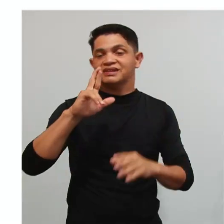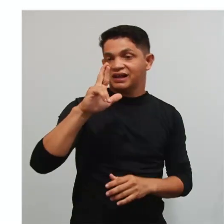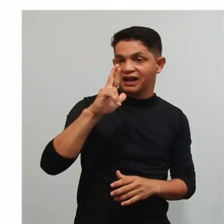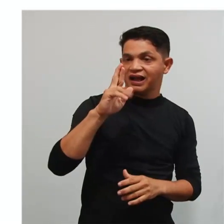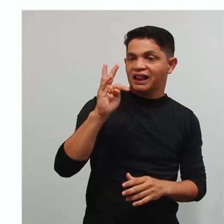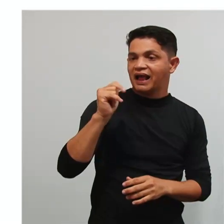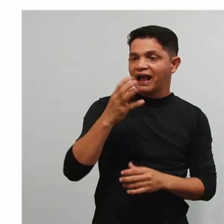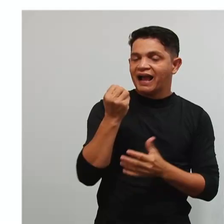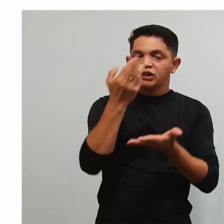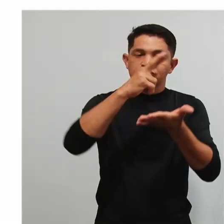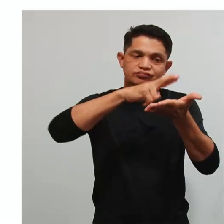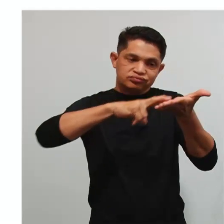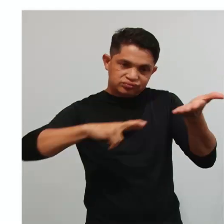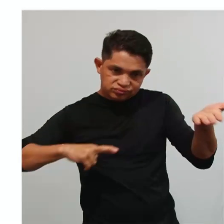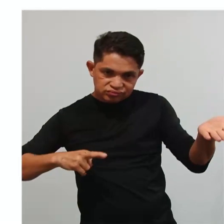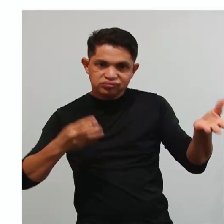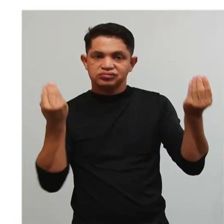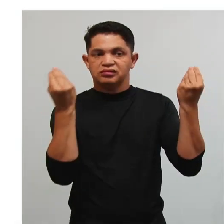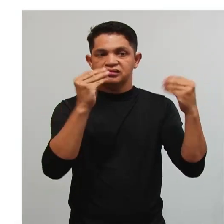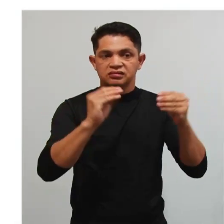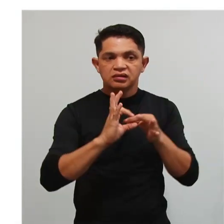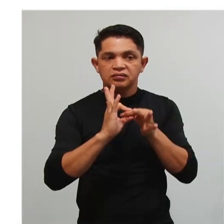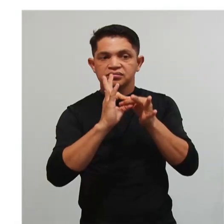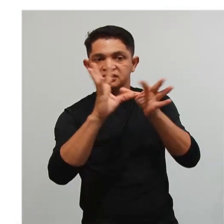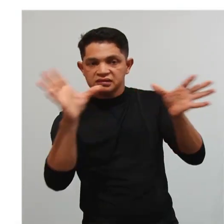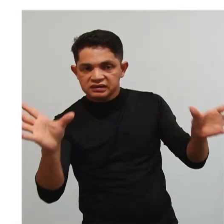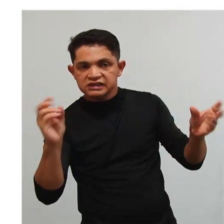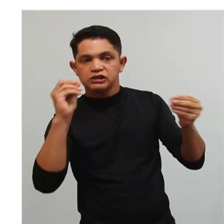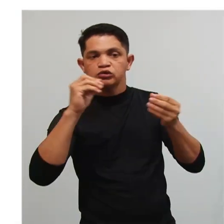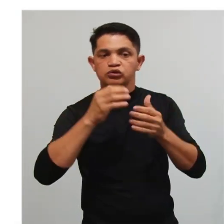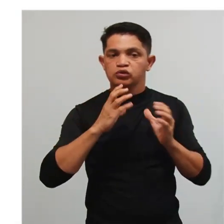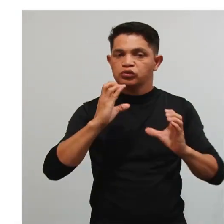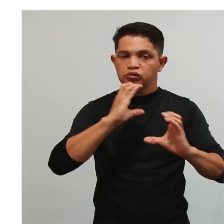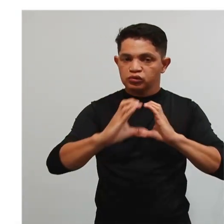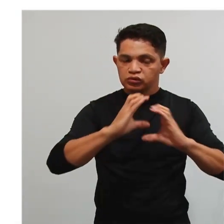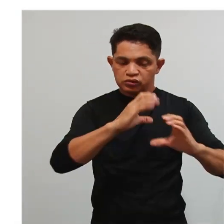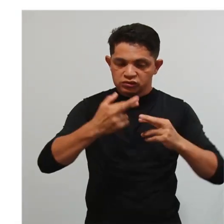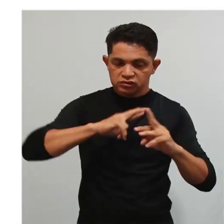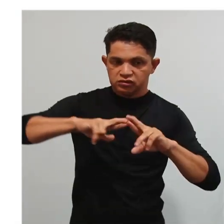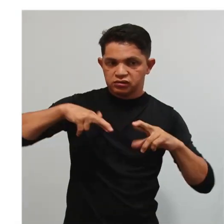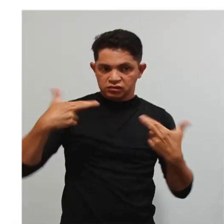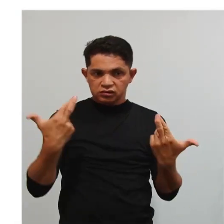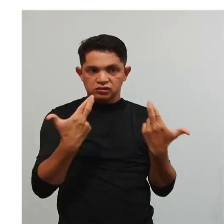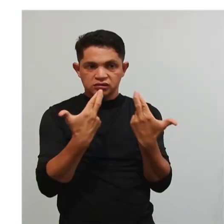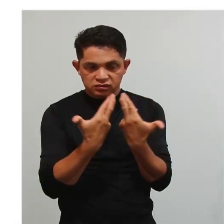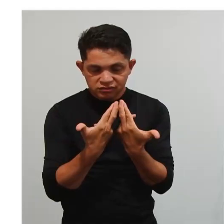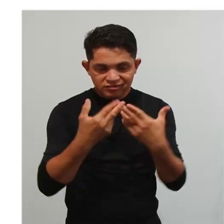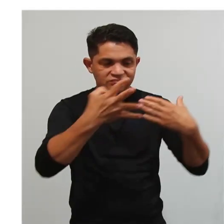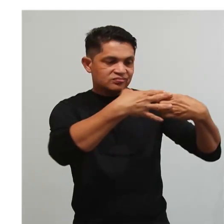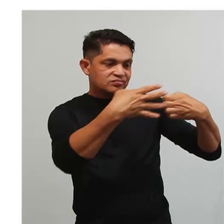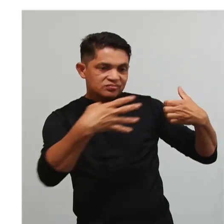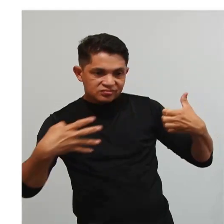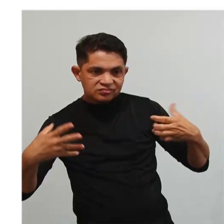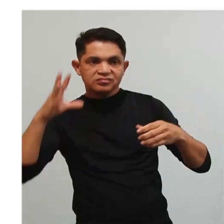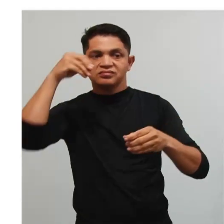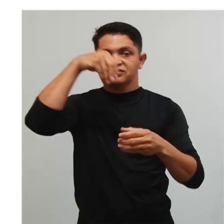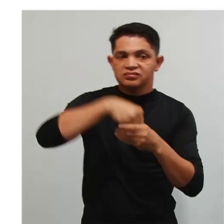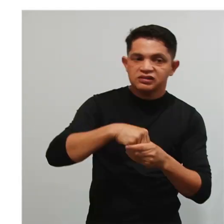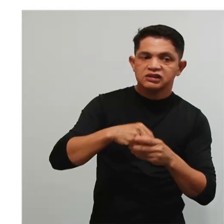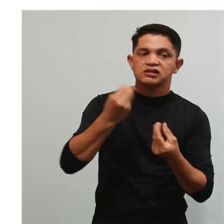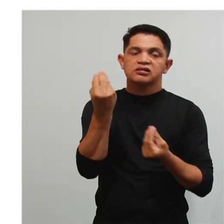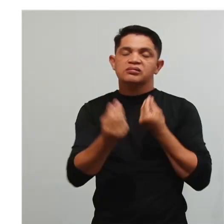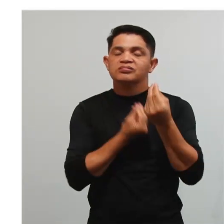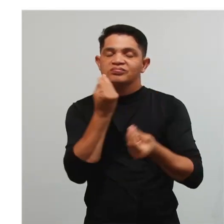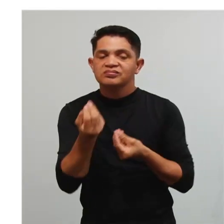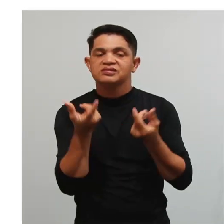relatos, fatos, deliberações ocorridos numa reunião, encontro ou assembleia. O que ela deve ter? Ela deve ter o